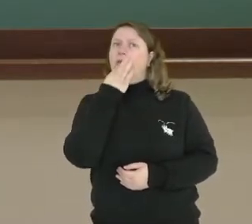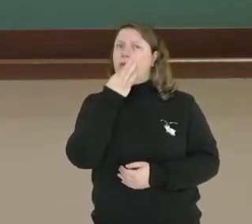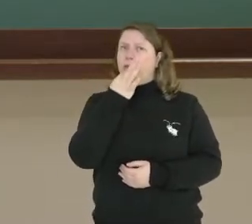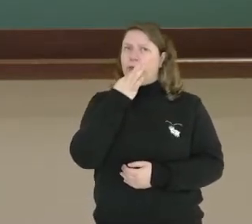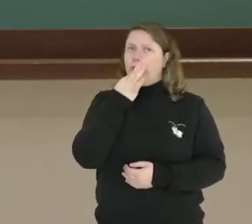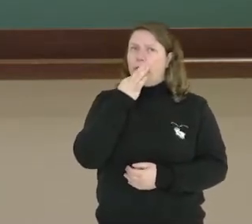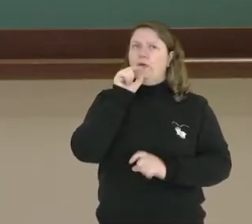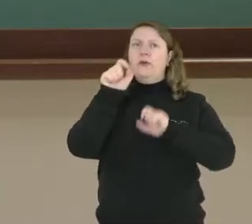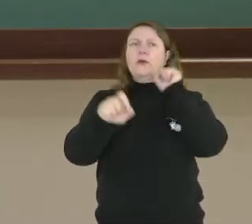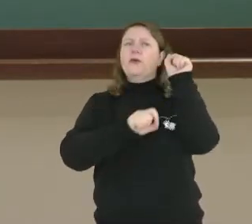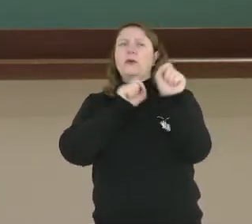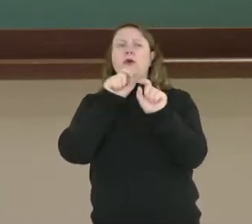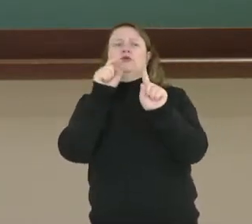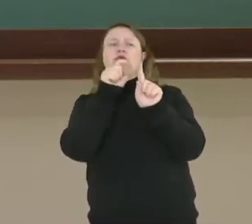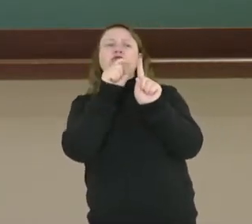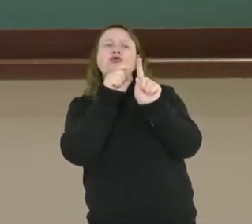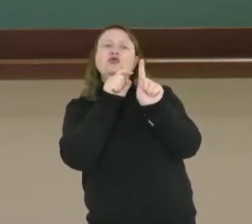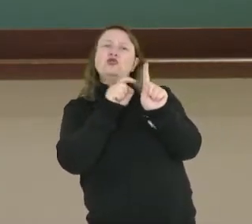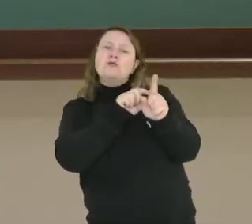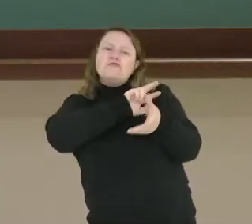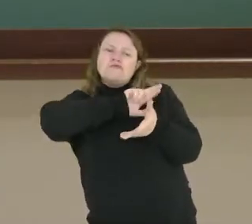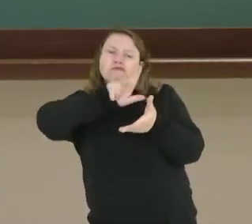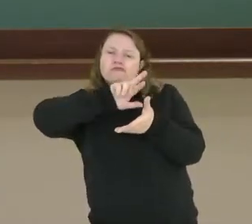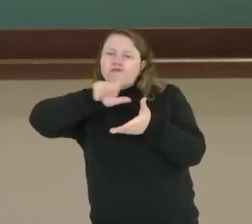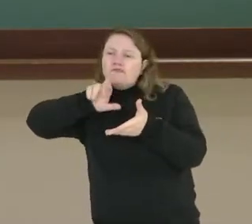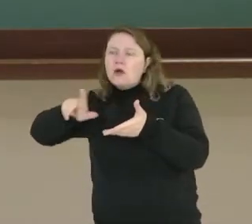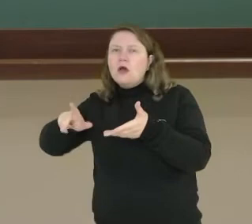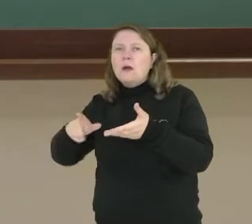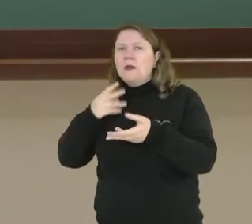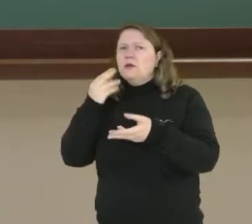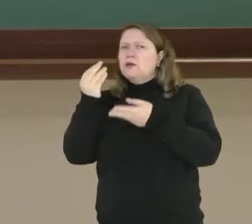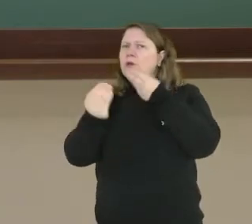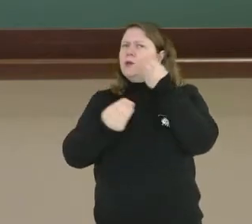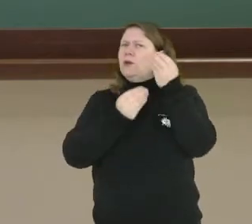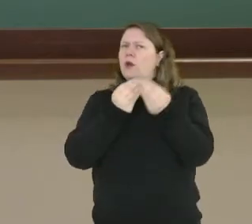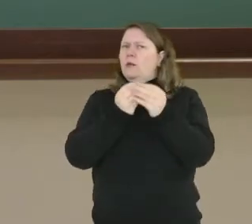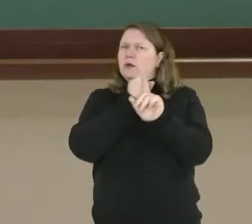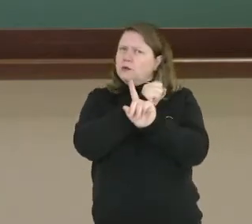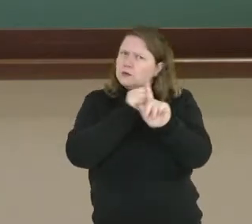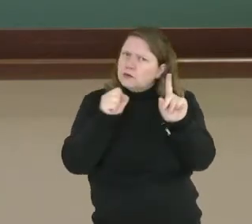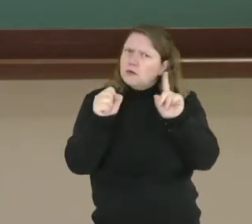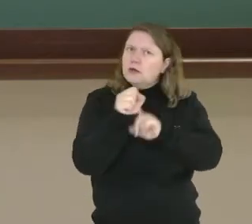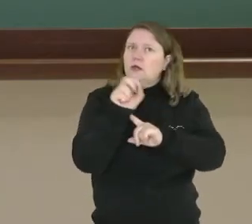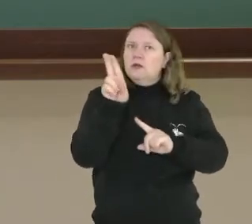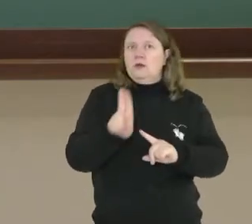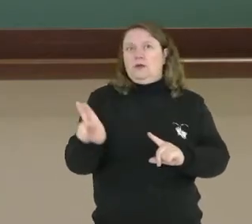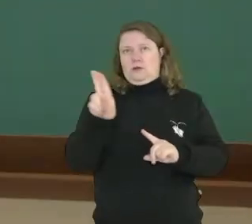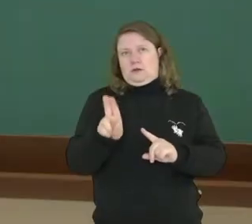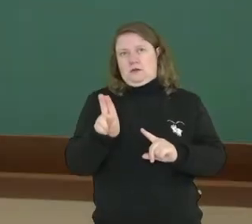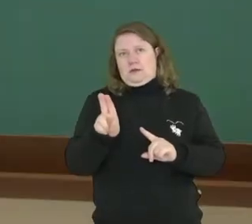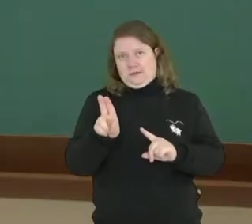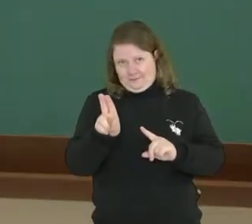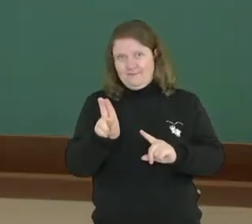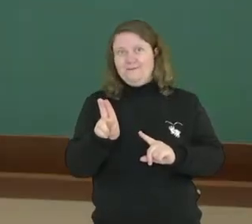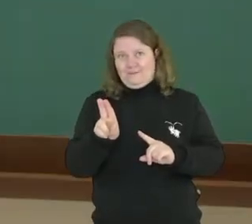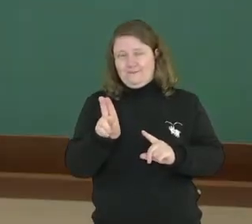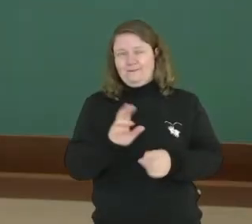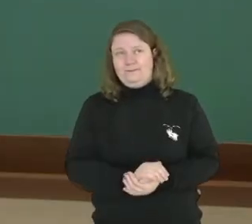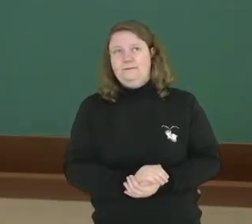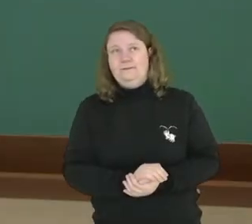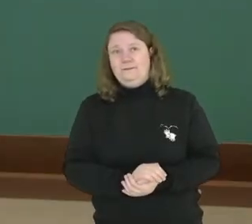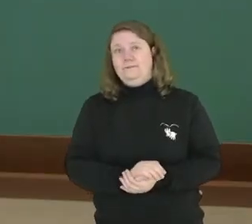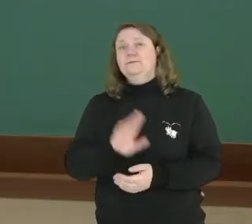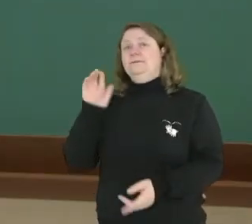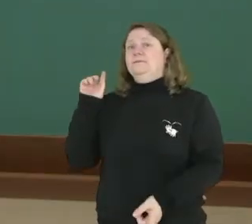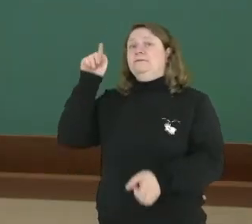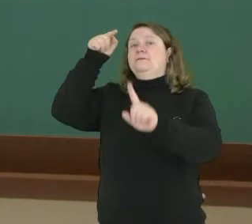quais são os tipos, mas também entender como a sociedade utiliza isso. Então vamos juntos pensar a respeito, começando ali pelo